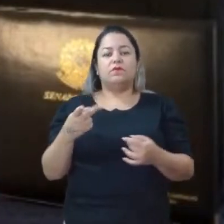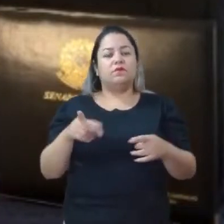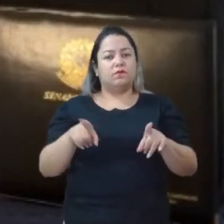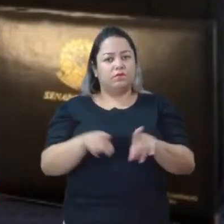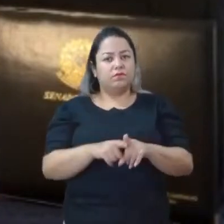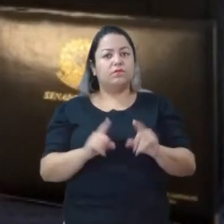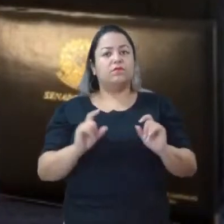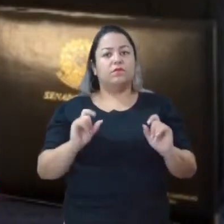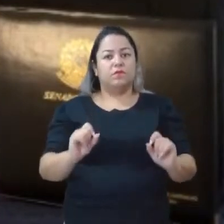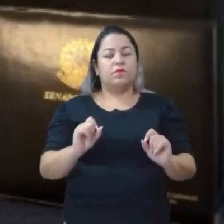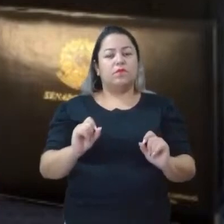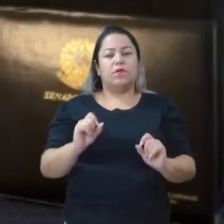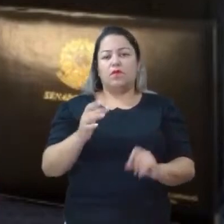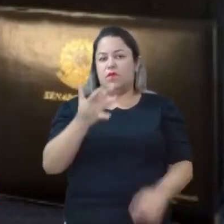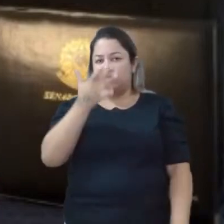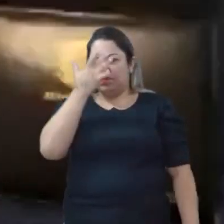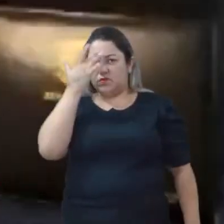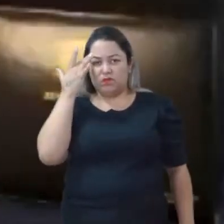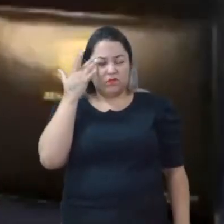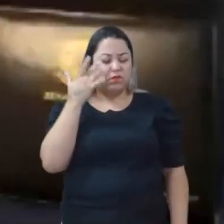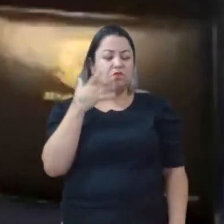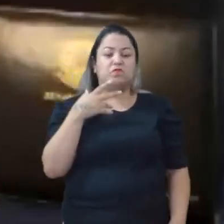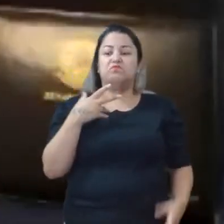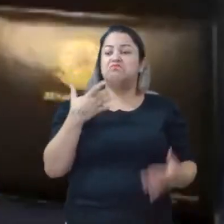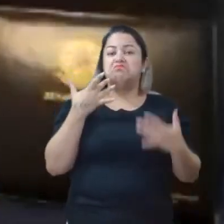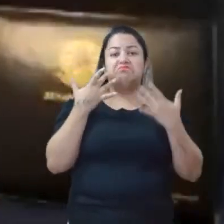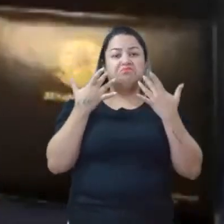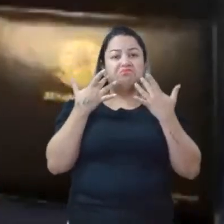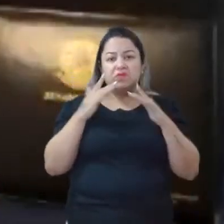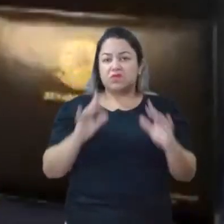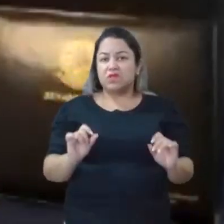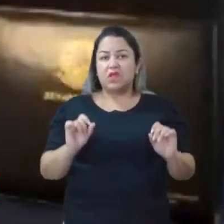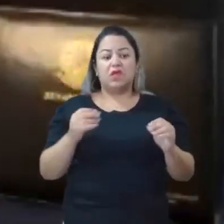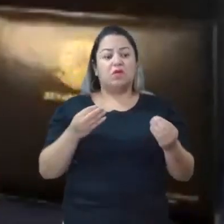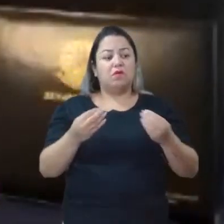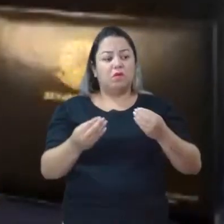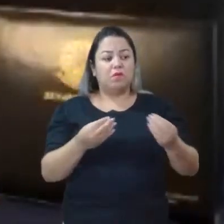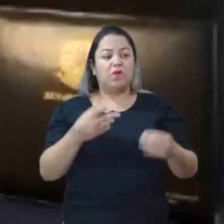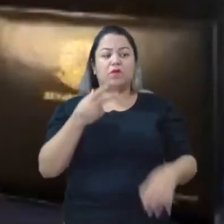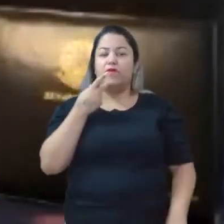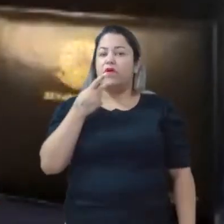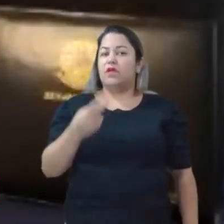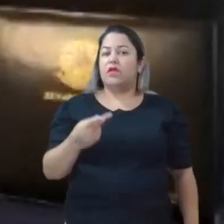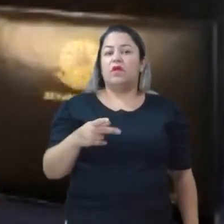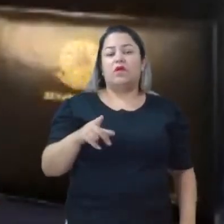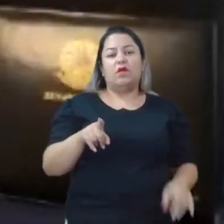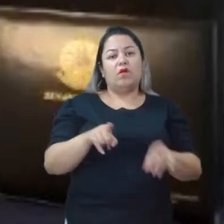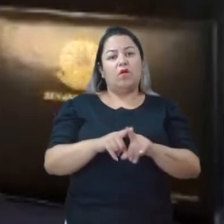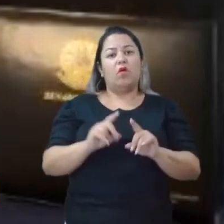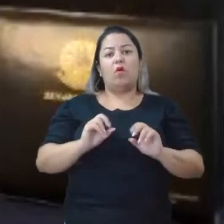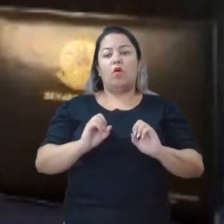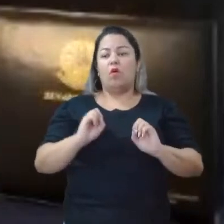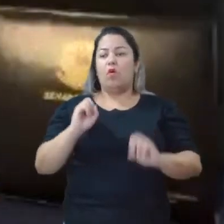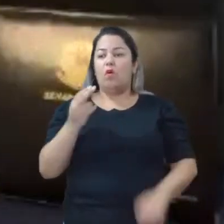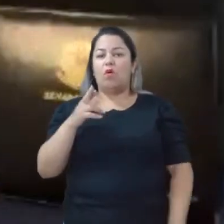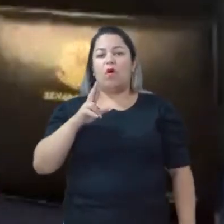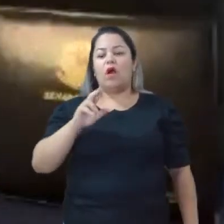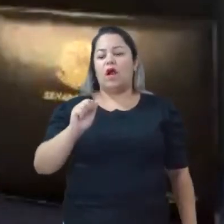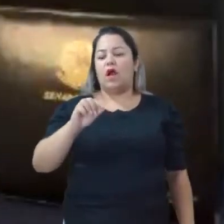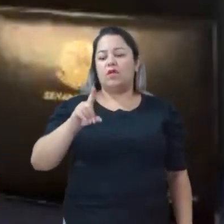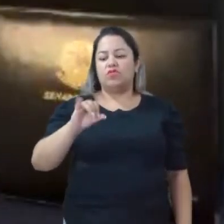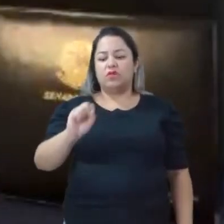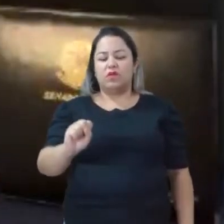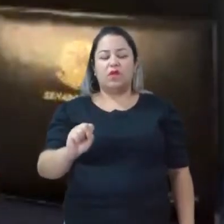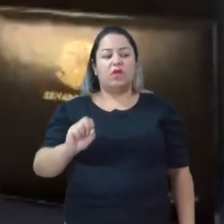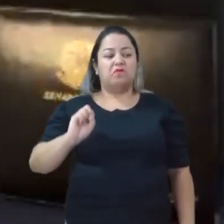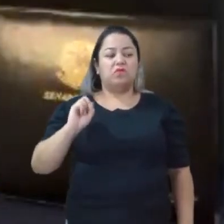desses radicais, que eu não sei o que a gente pode chamar, se de extrema-direita ou radicais ou pessoas que não têm